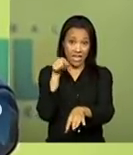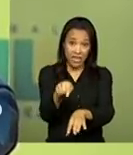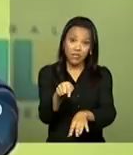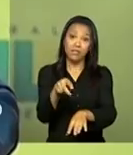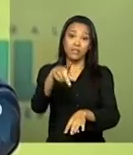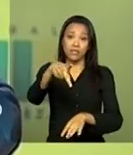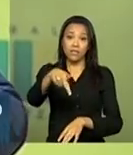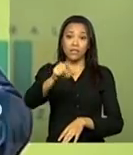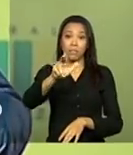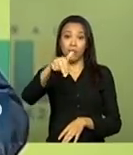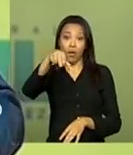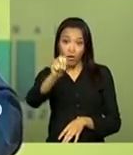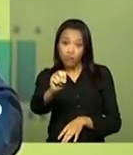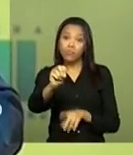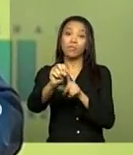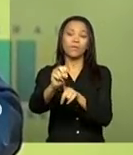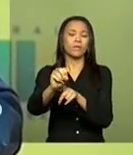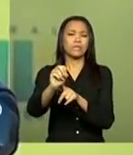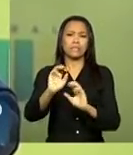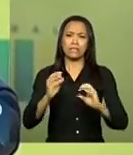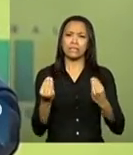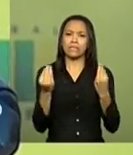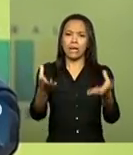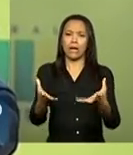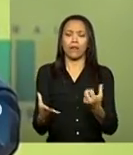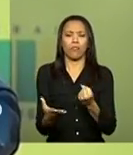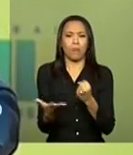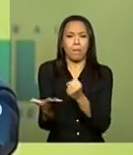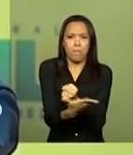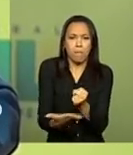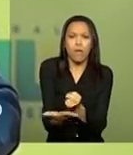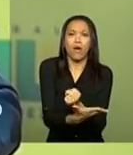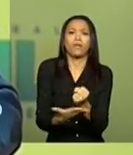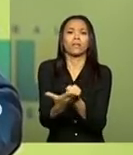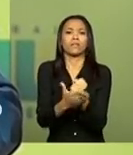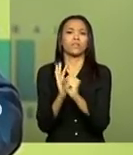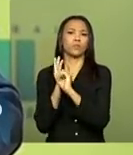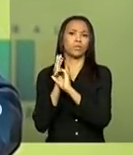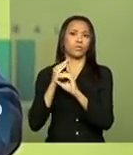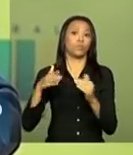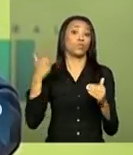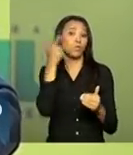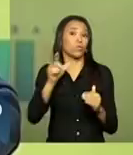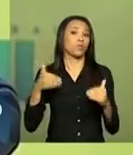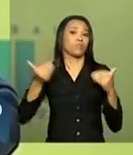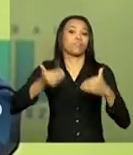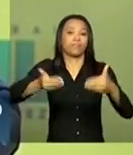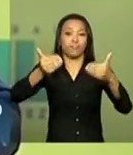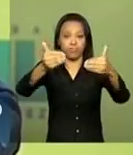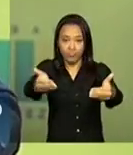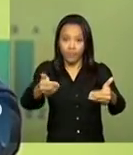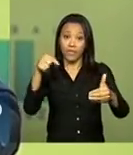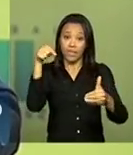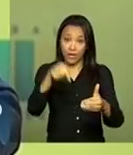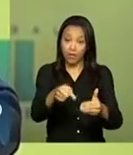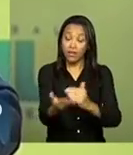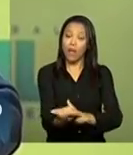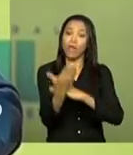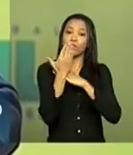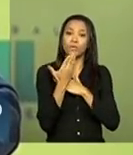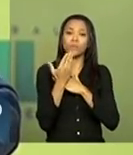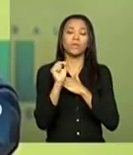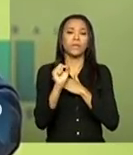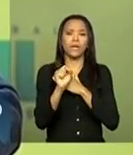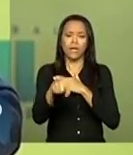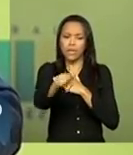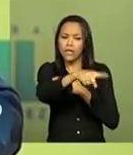verdade, consolida todos esses avanços que nós tivemos nos últimos anos e tem um formato que permite que a